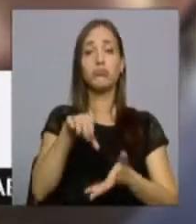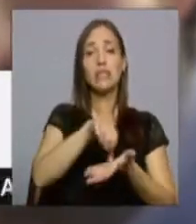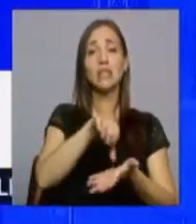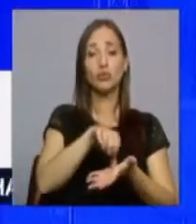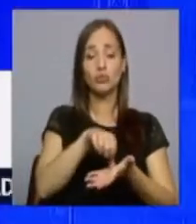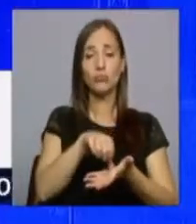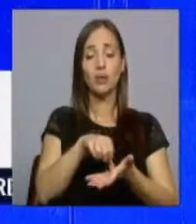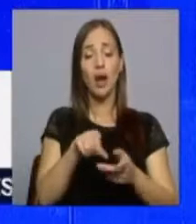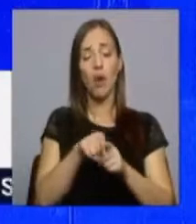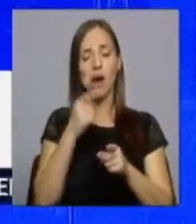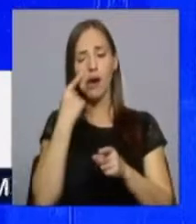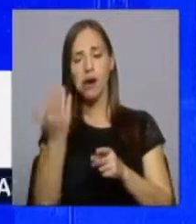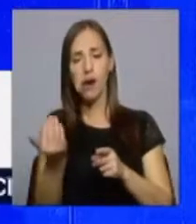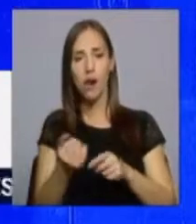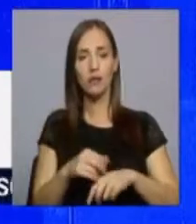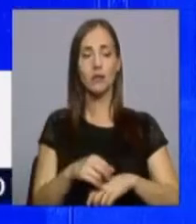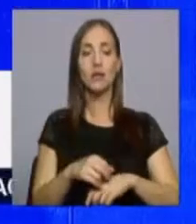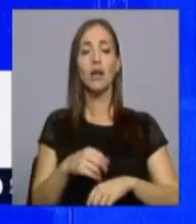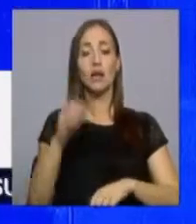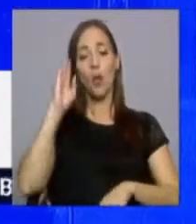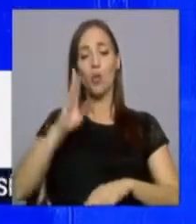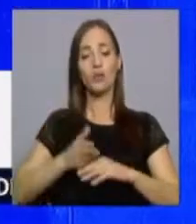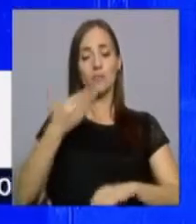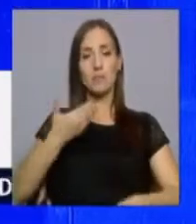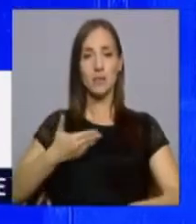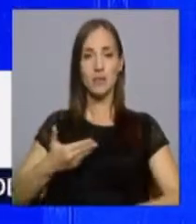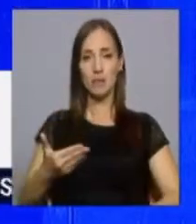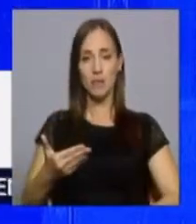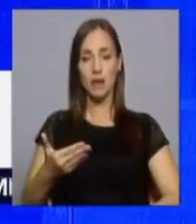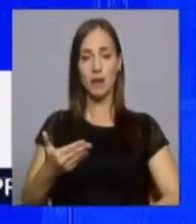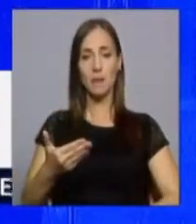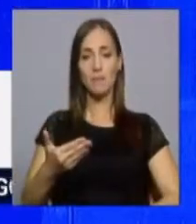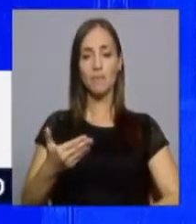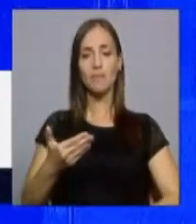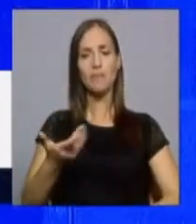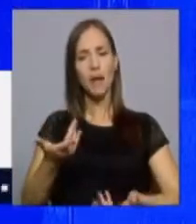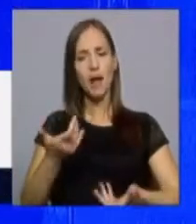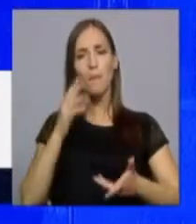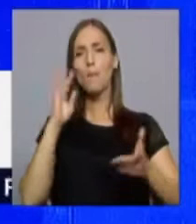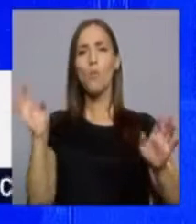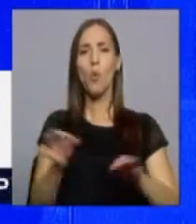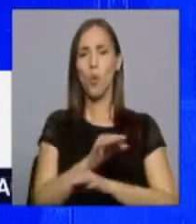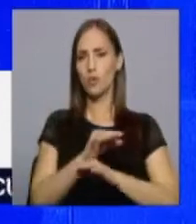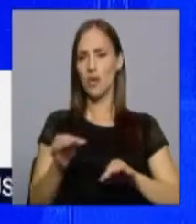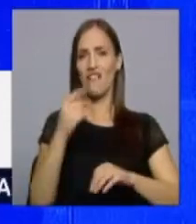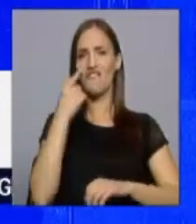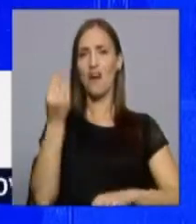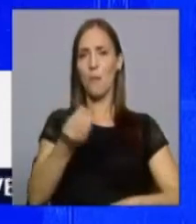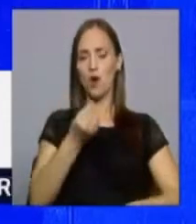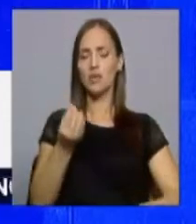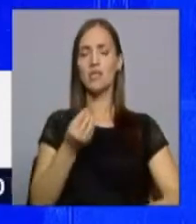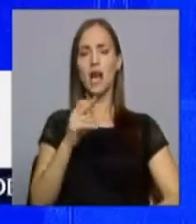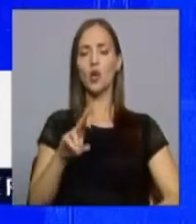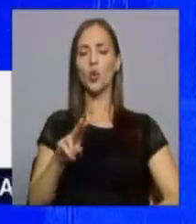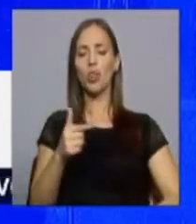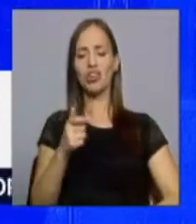Eu notei na última semana que aquela célebre música da Ruth Marlene parece começar